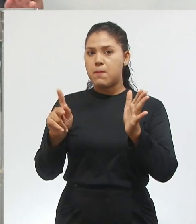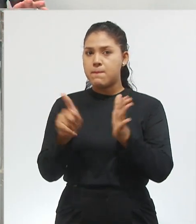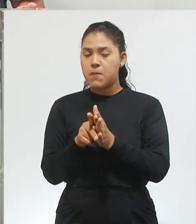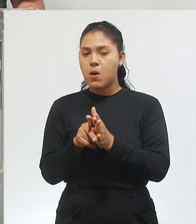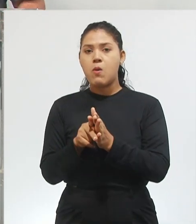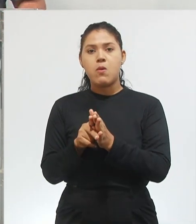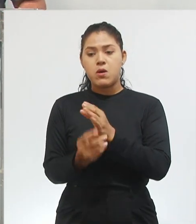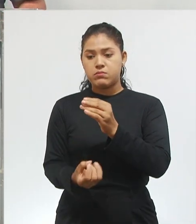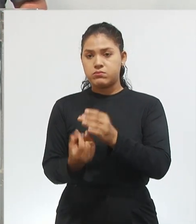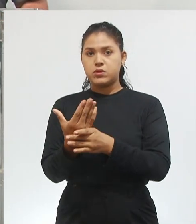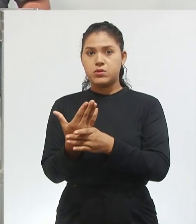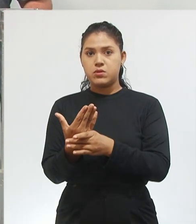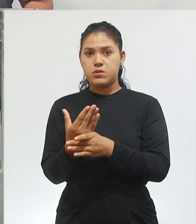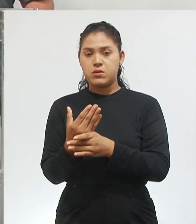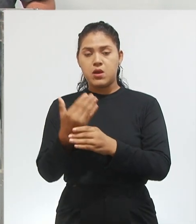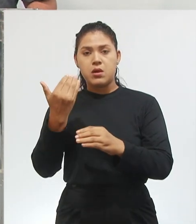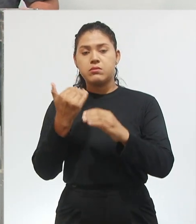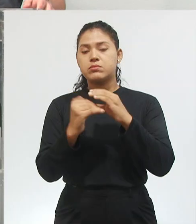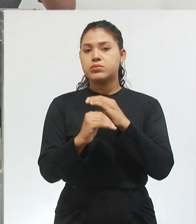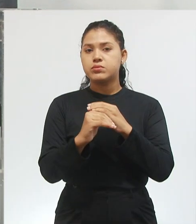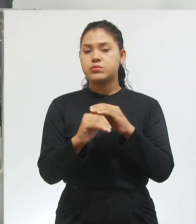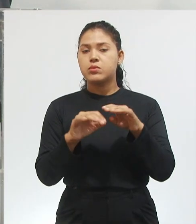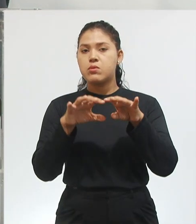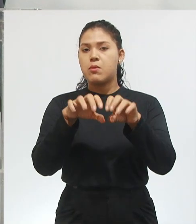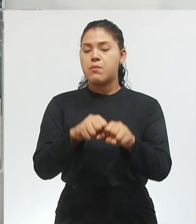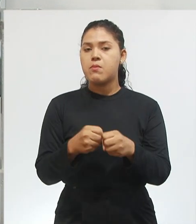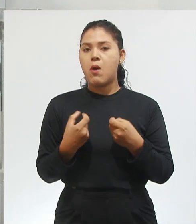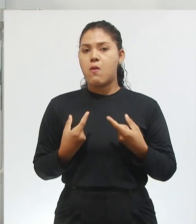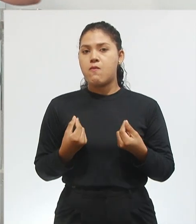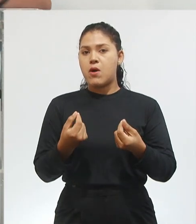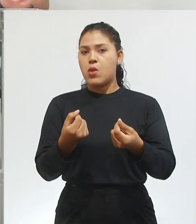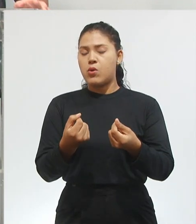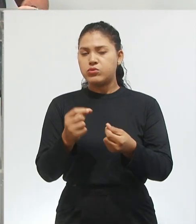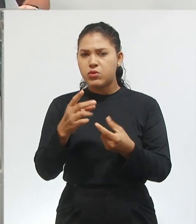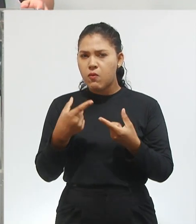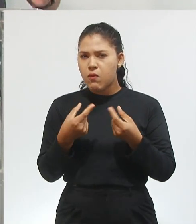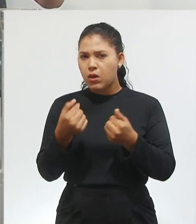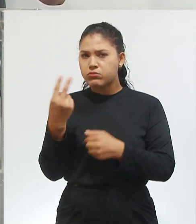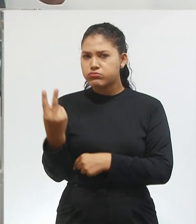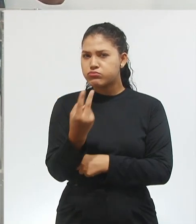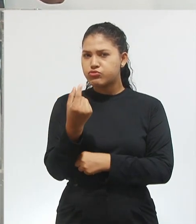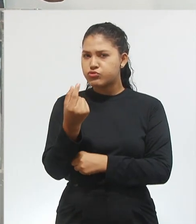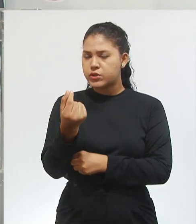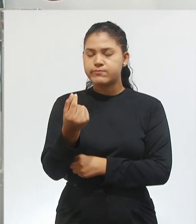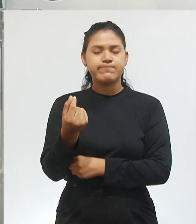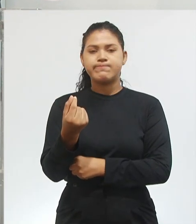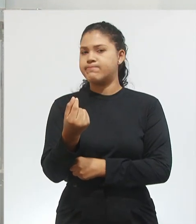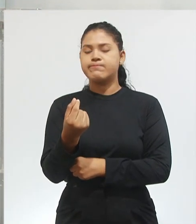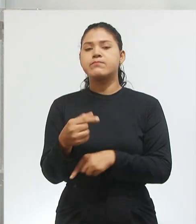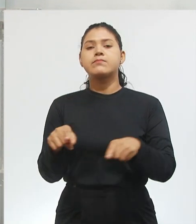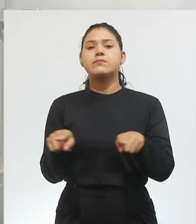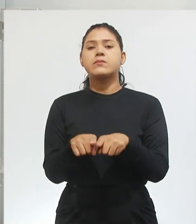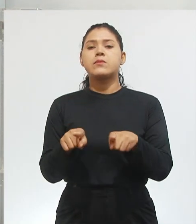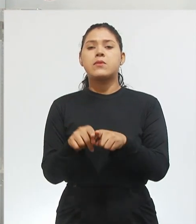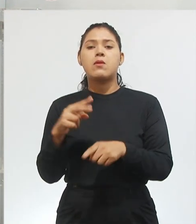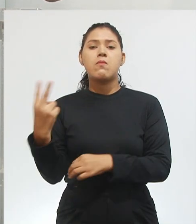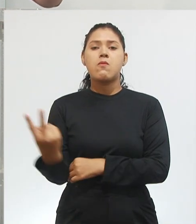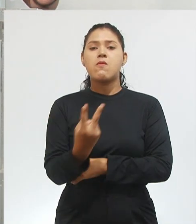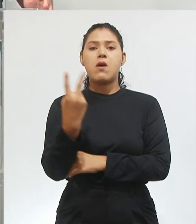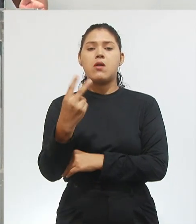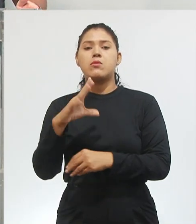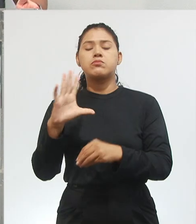captura valor nós não estamos falando apenas de valor financeiro mas também do valor agregado àquele